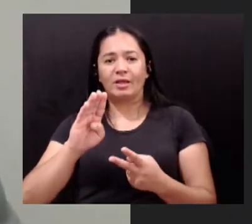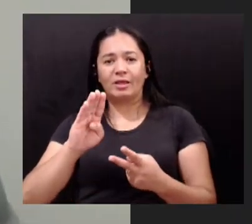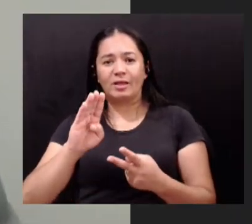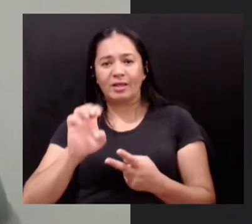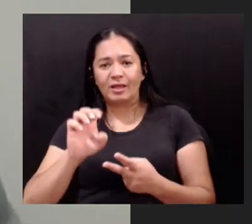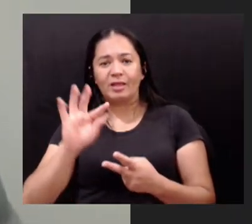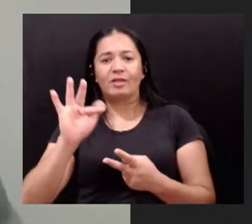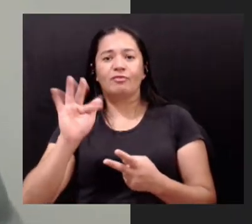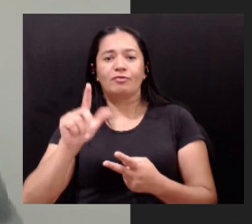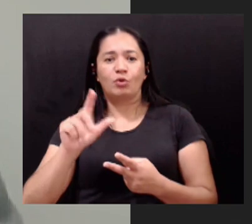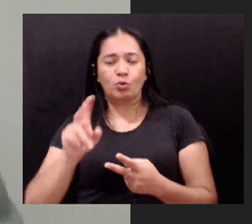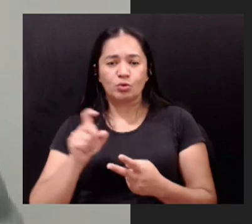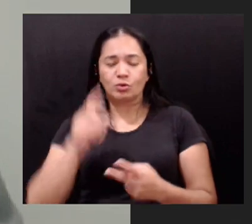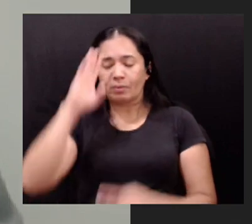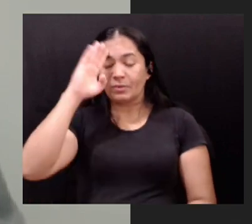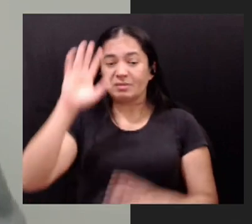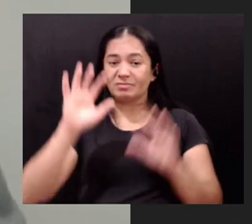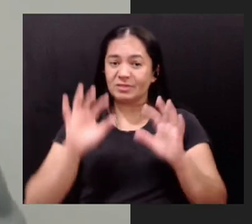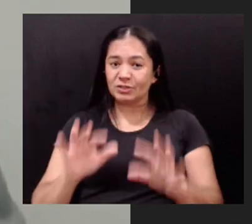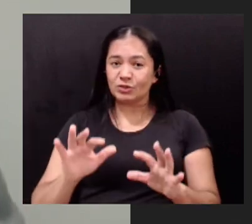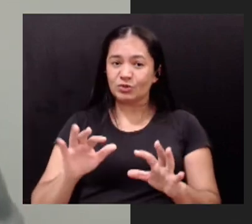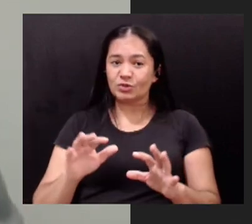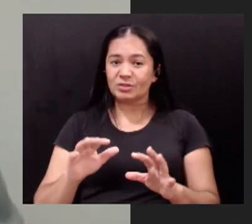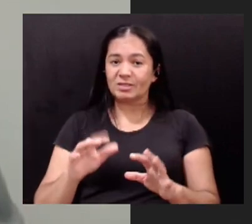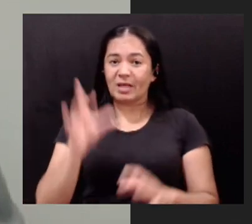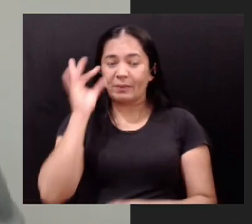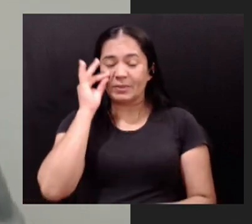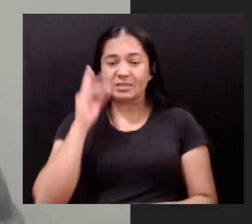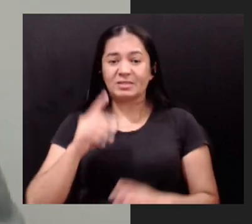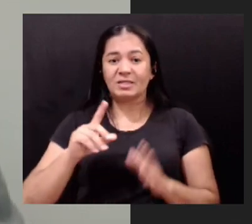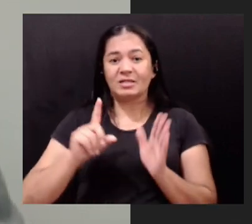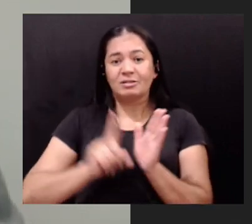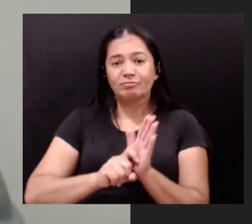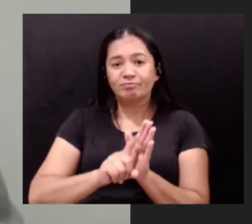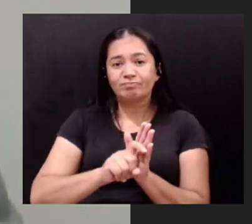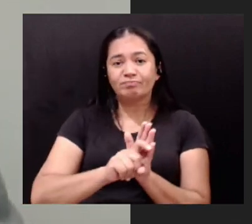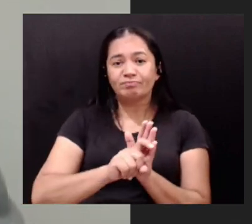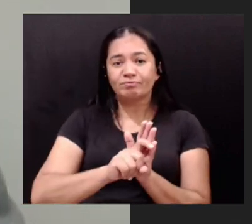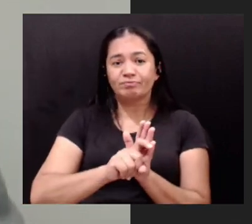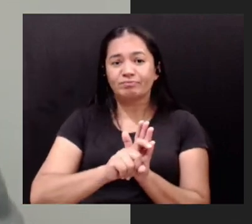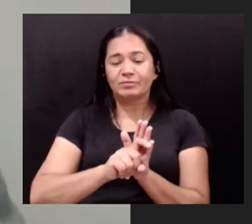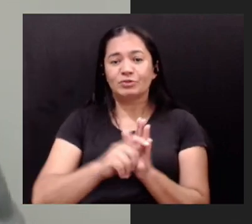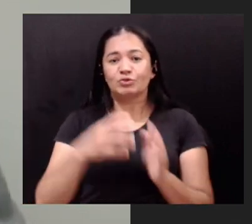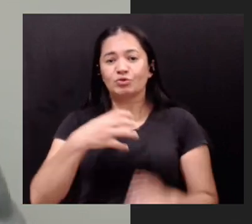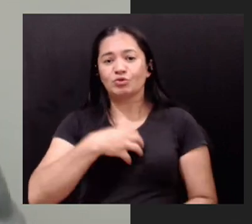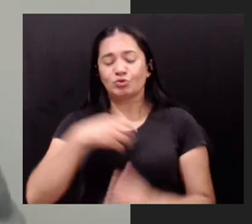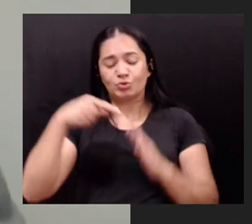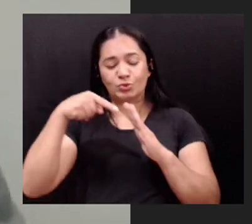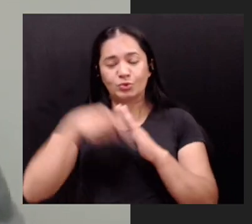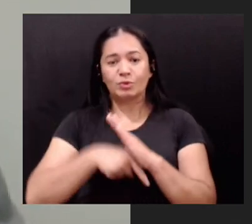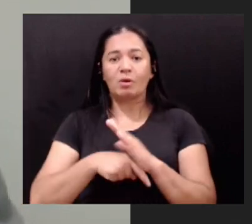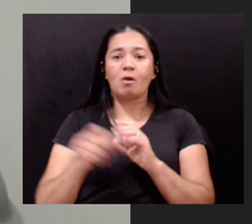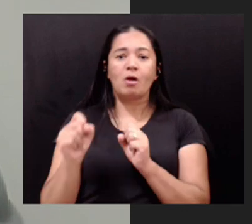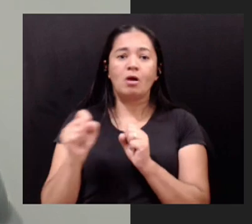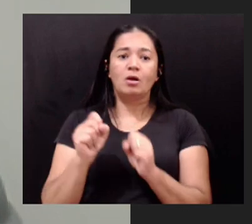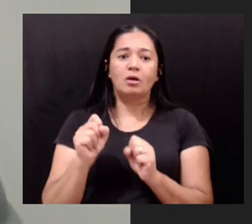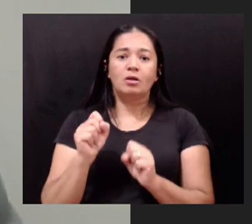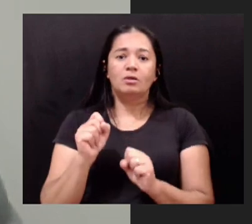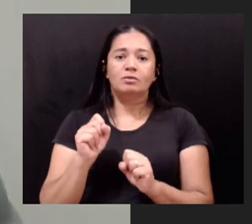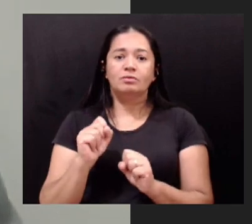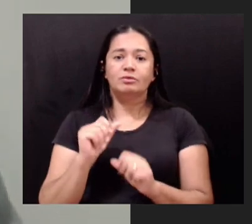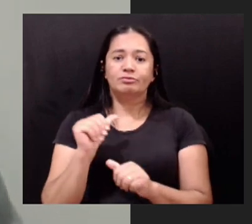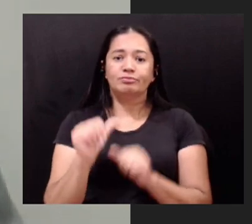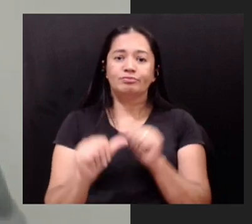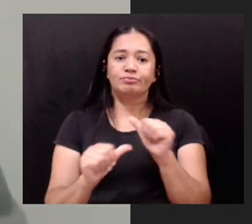nesses casos, né, a presença da bactéria de forma crônica pode acabar trazendo aí